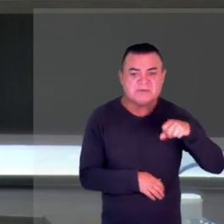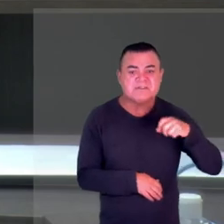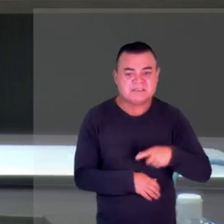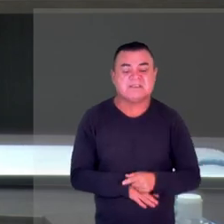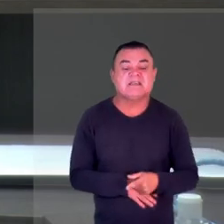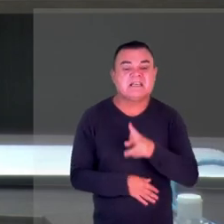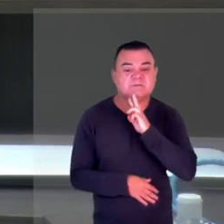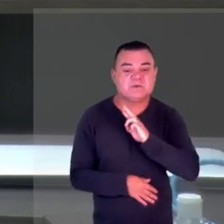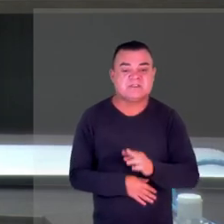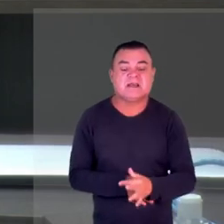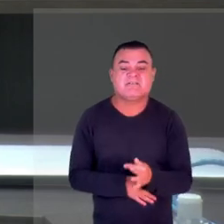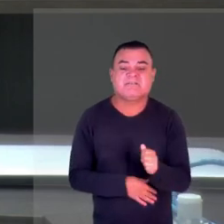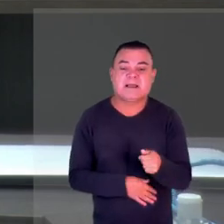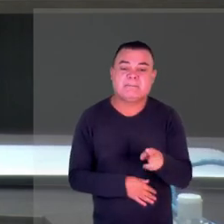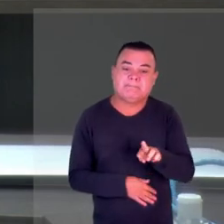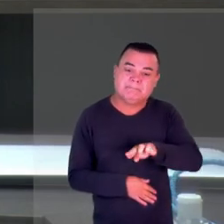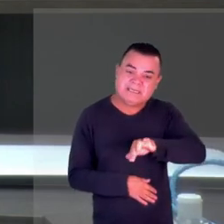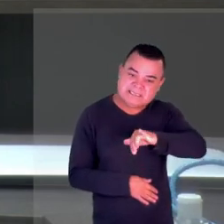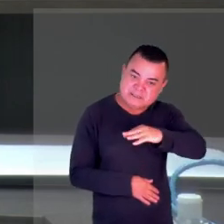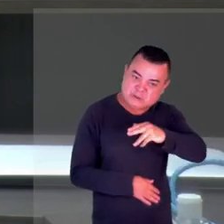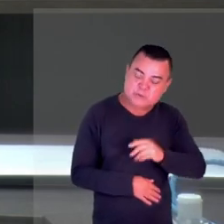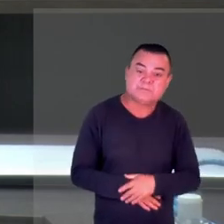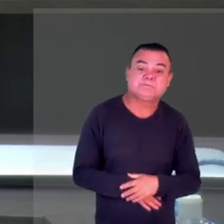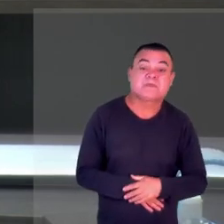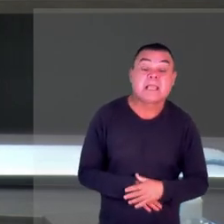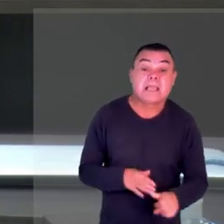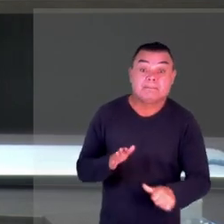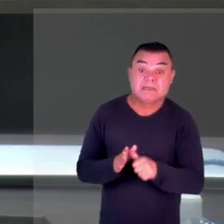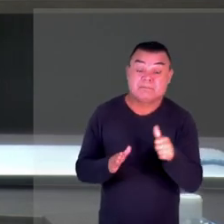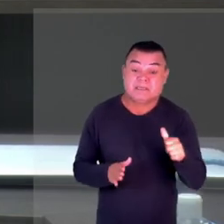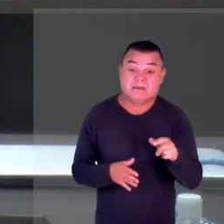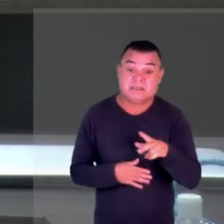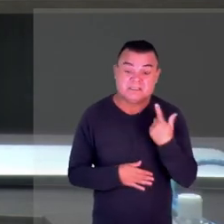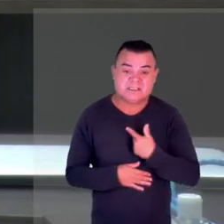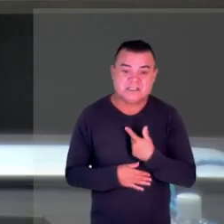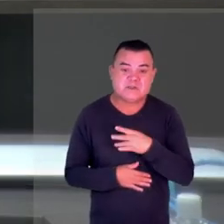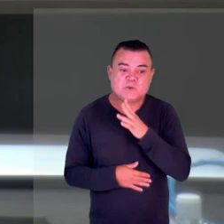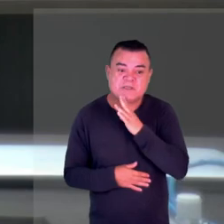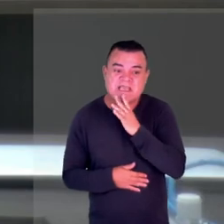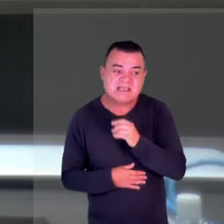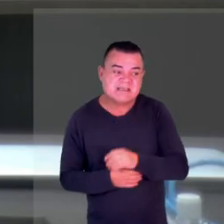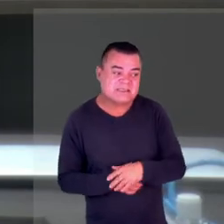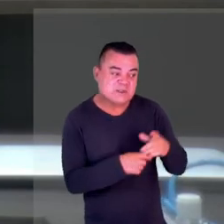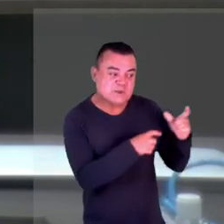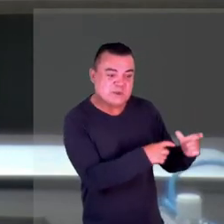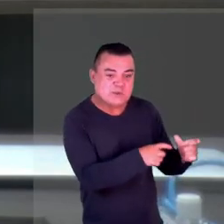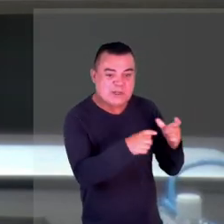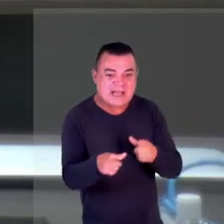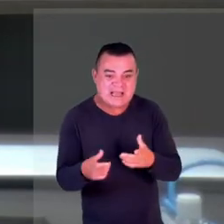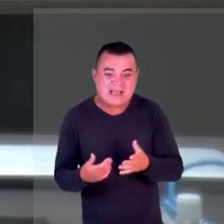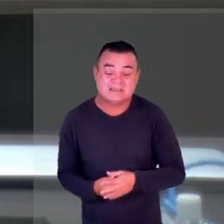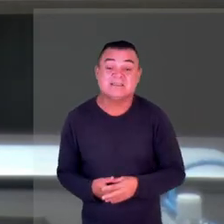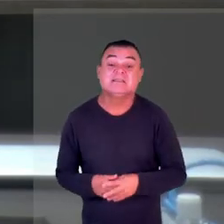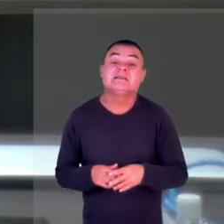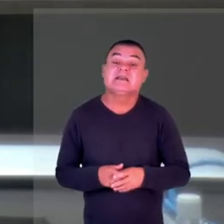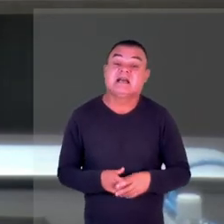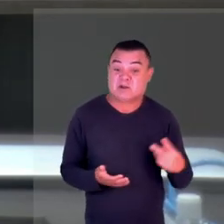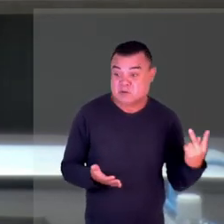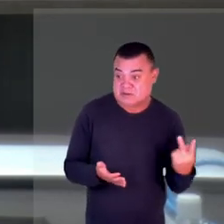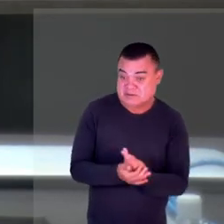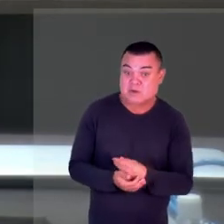Fabrício de muitas formas né primeiramente a gente se conhece nos lugares né foi assim que aconteceu com o